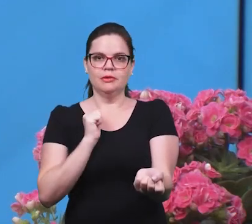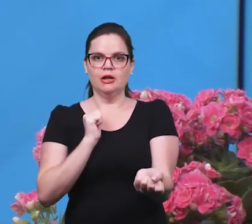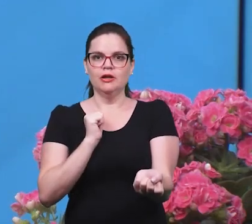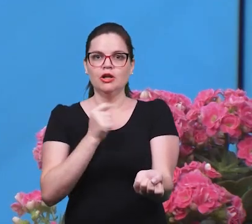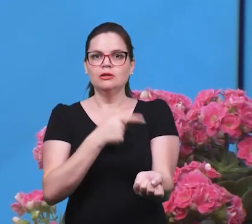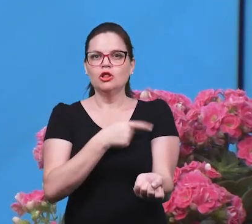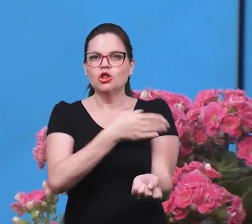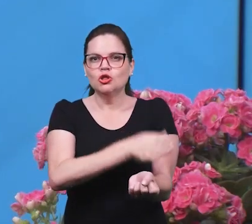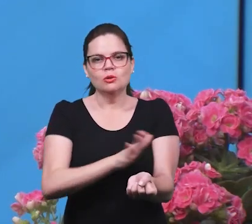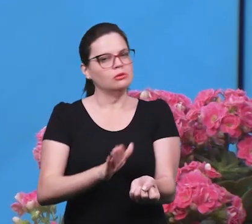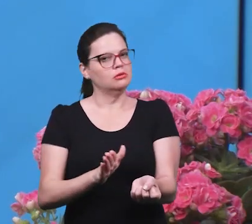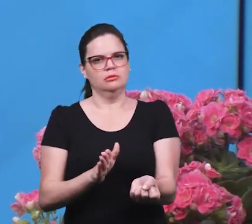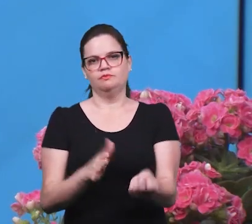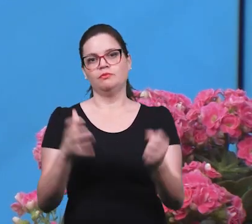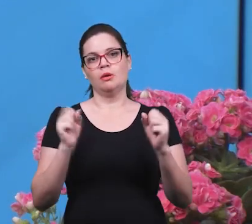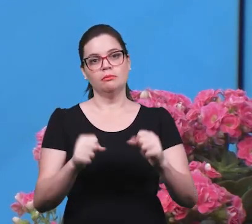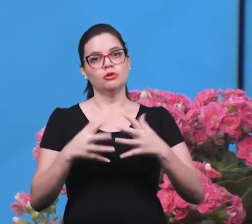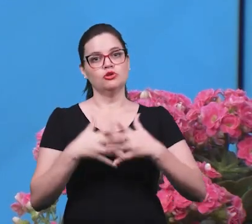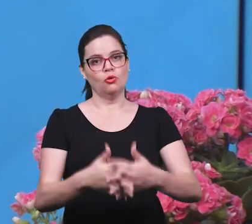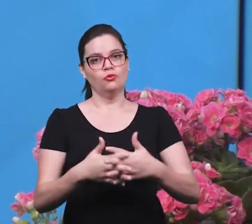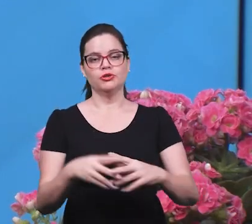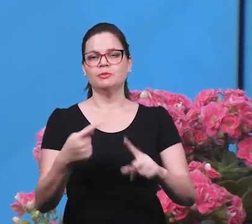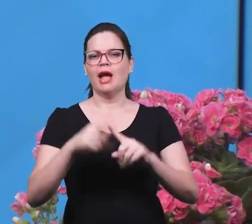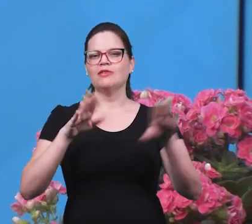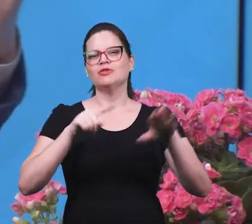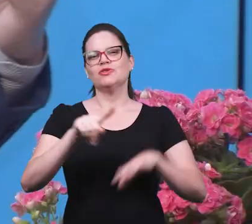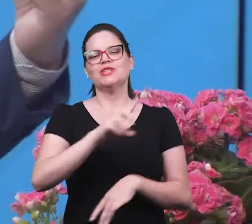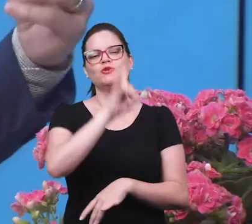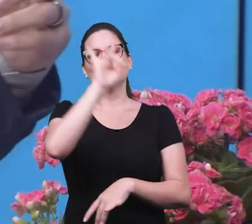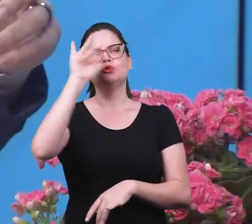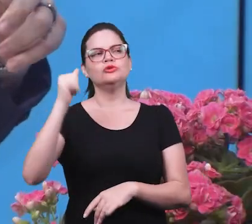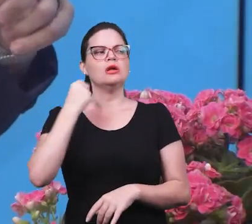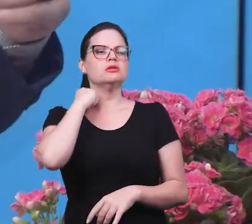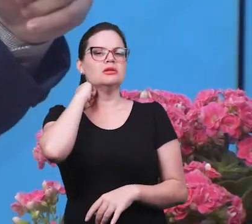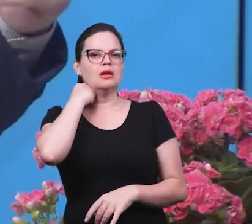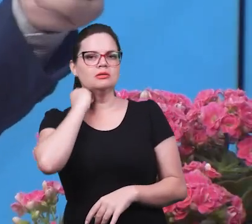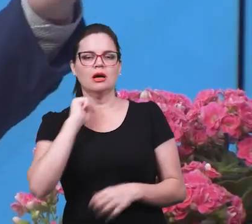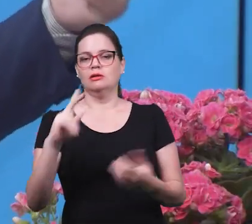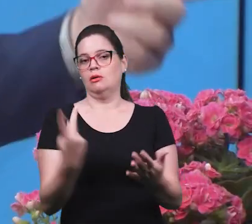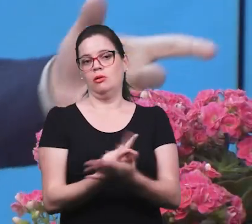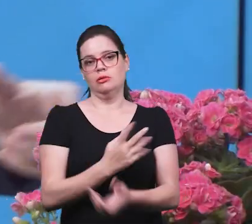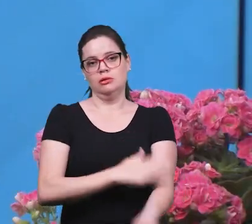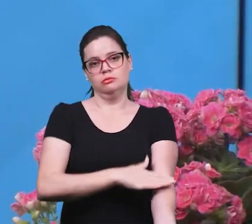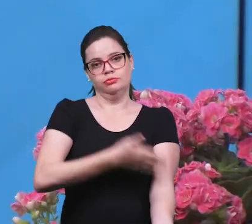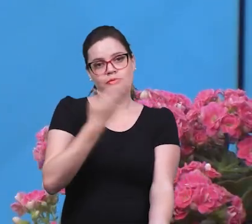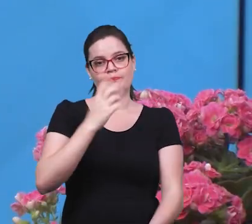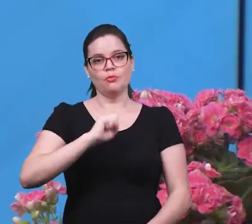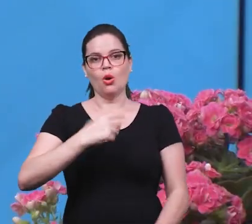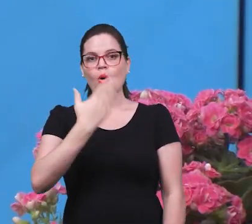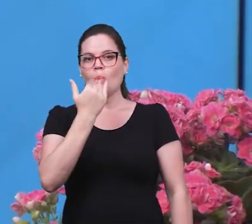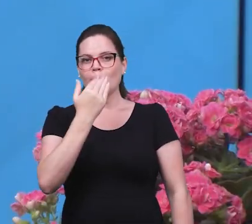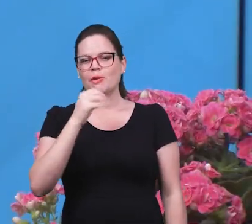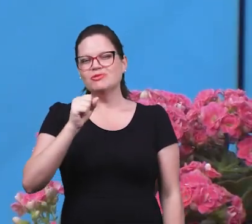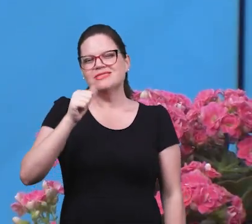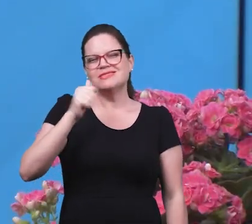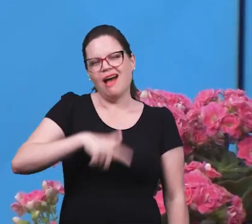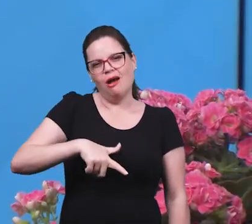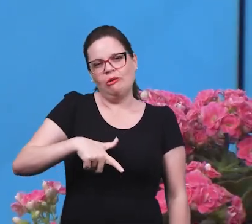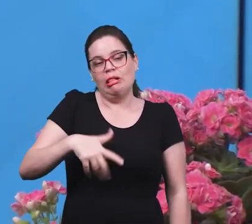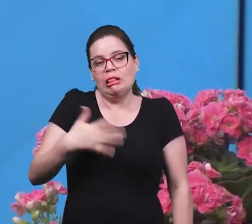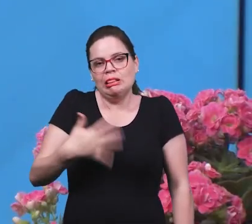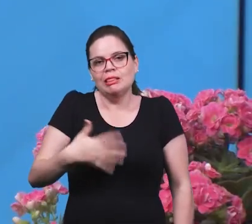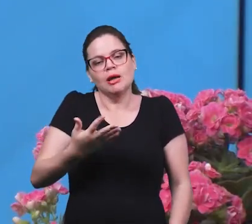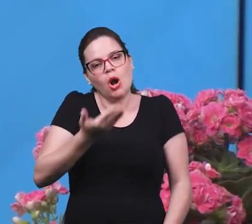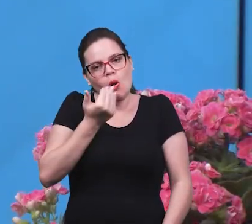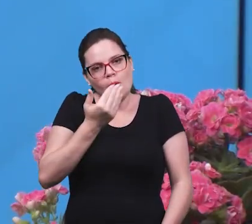gera confusão, às vezes passou por um estresse, ou então comer um pouquinho a mais de sal na dieta, descontrolou um